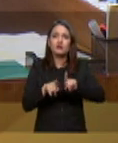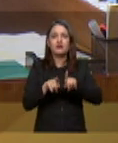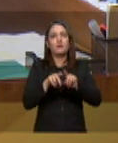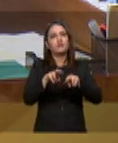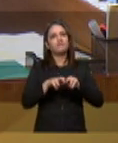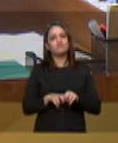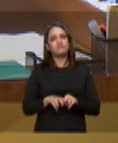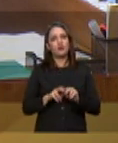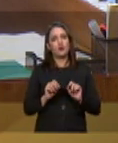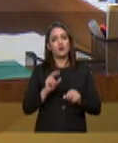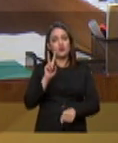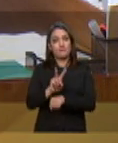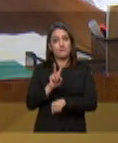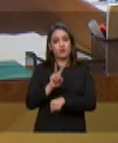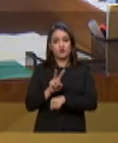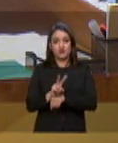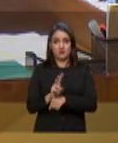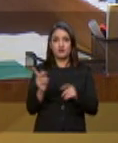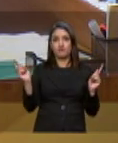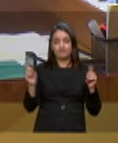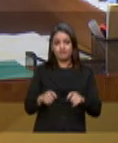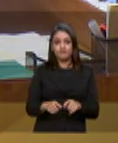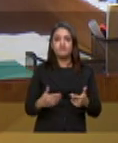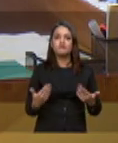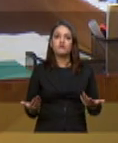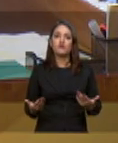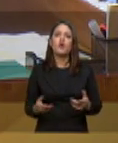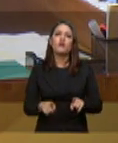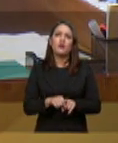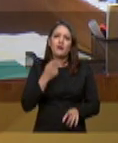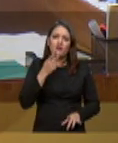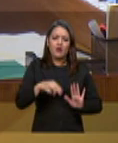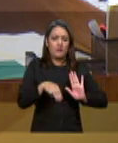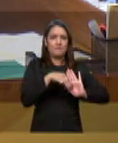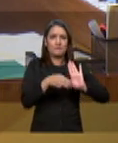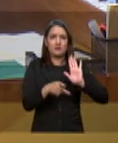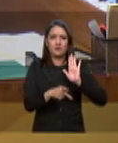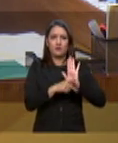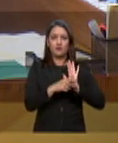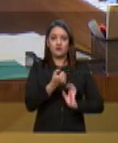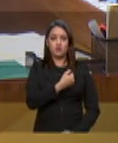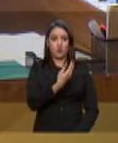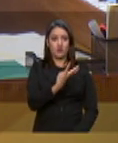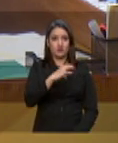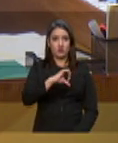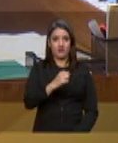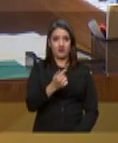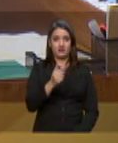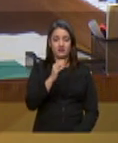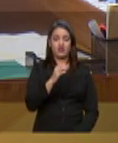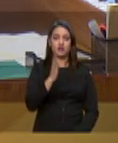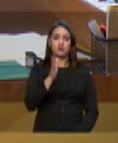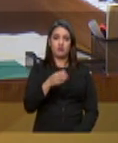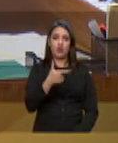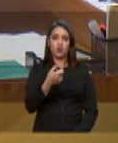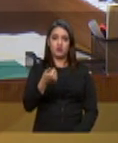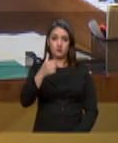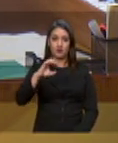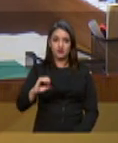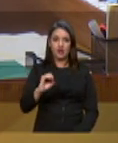da proteção deficiente. Aduz ainda que a medida provisória 497 de 2010,